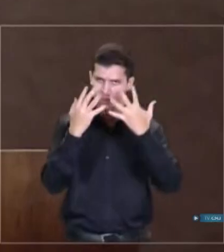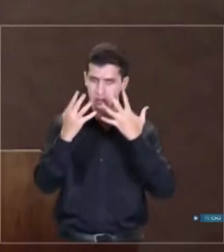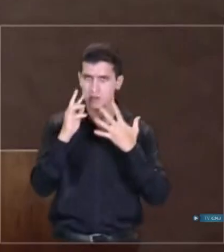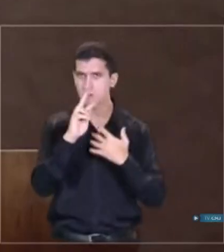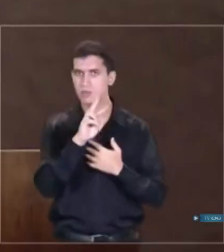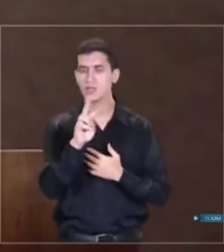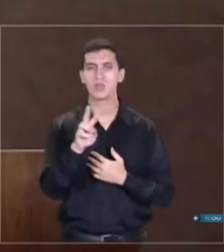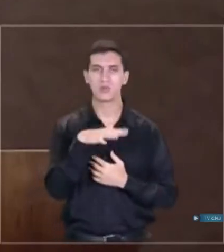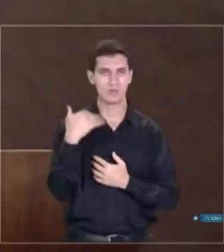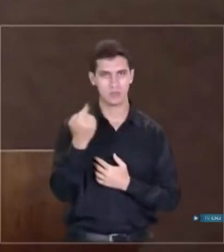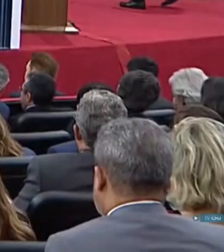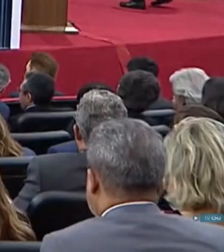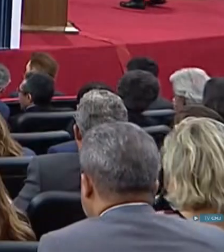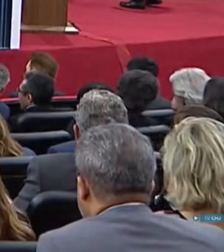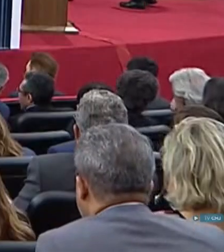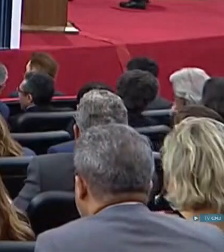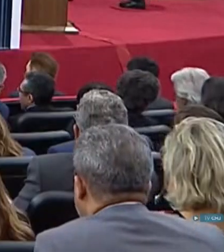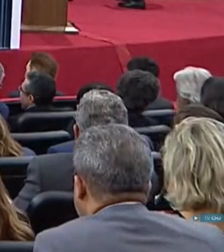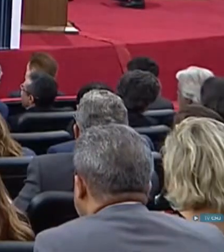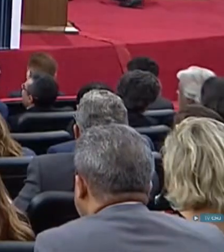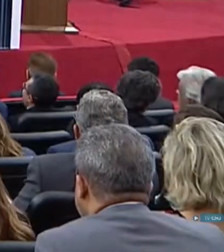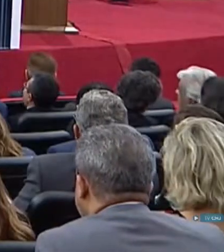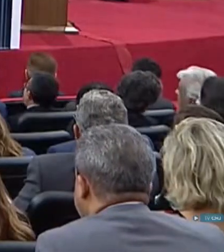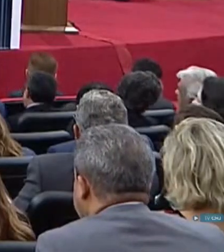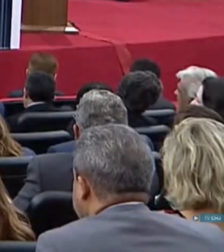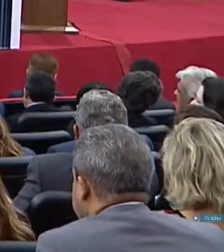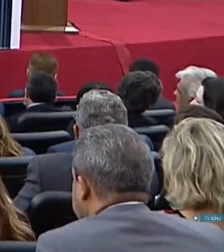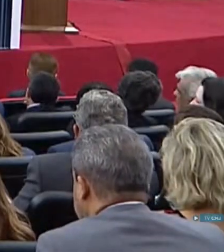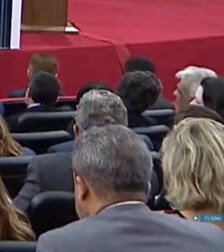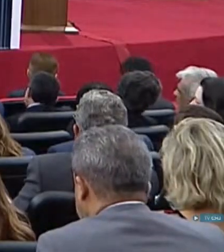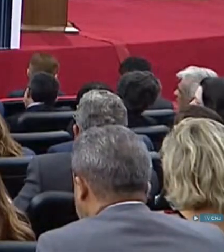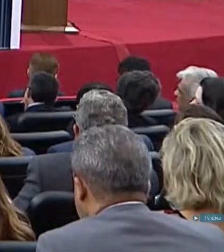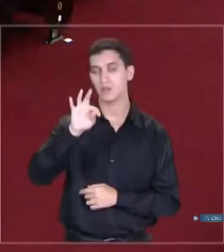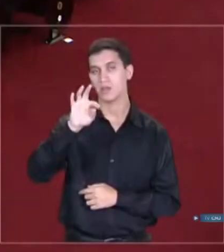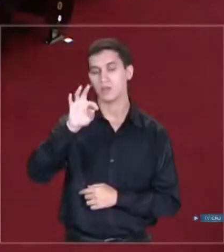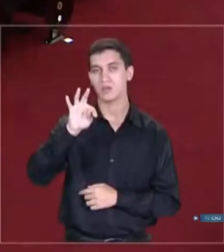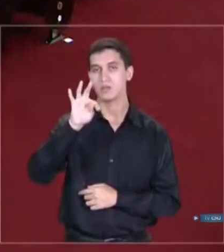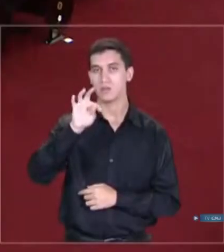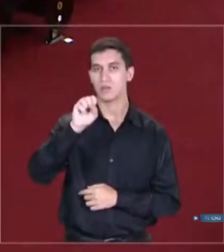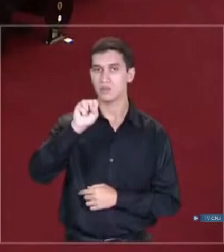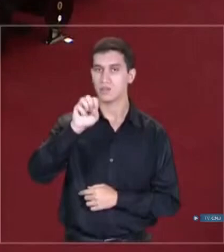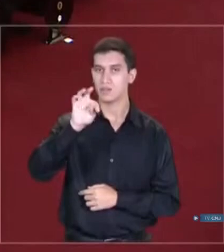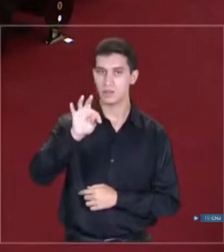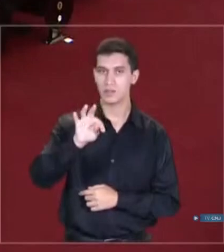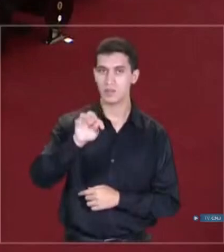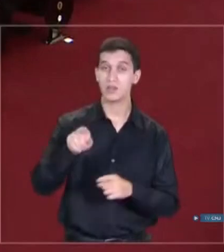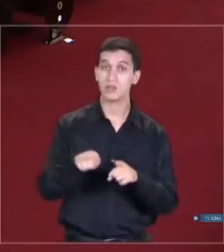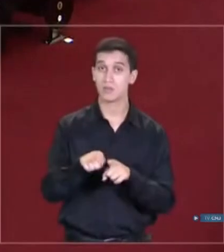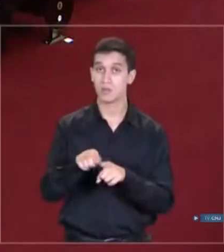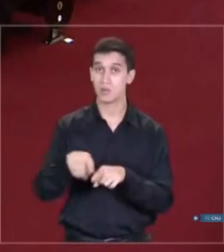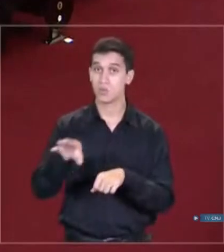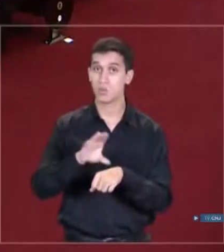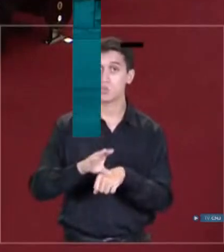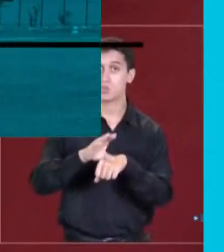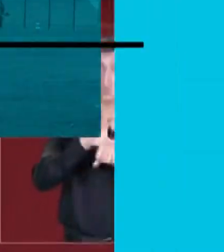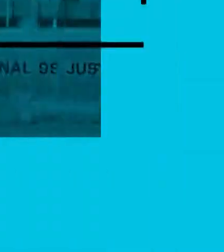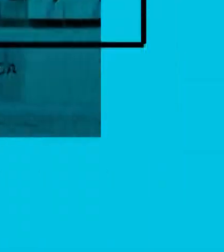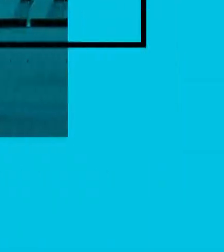e ainda os destaques da sexta edição do ranking da Transparência do Poder Judiciário 2023